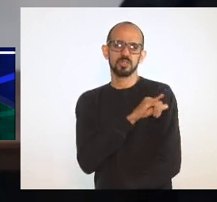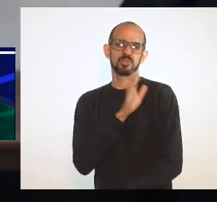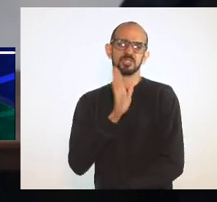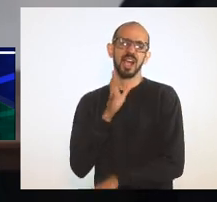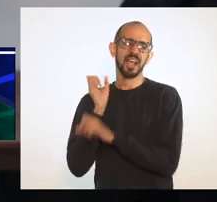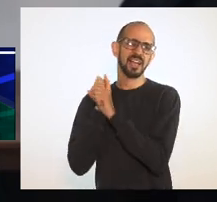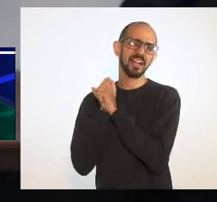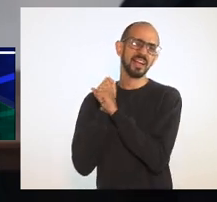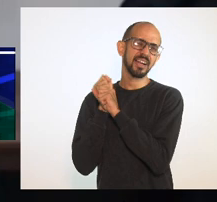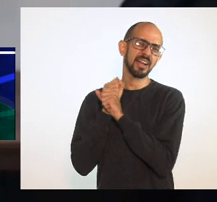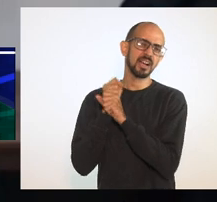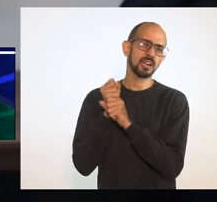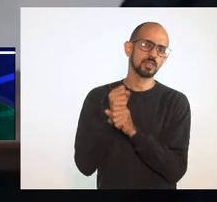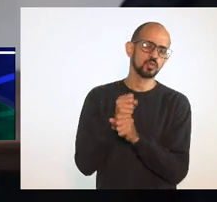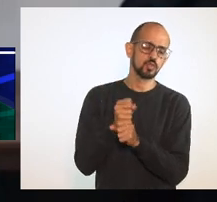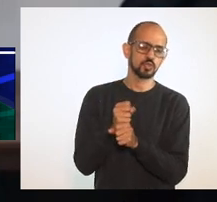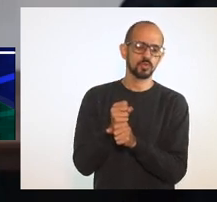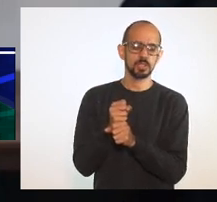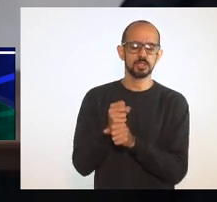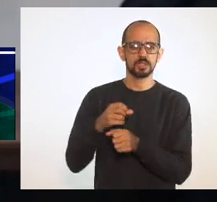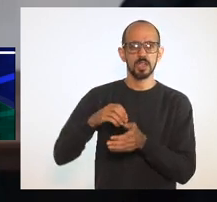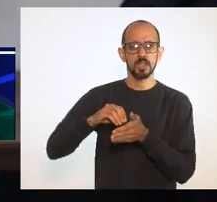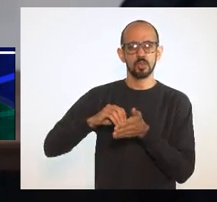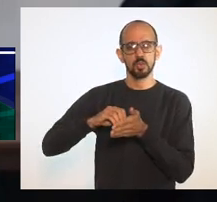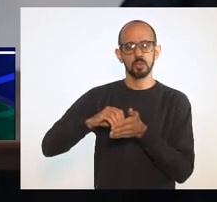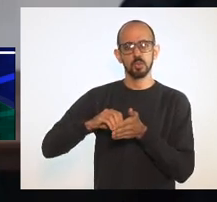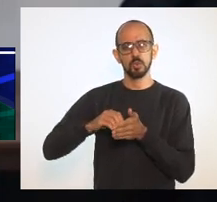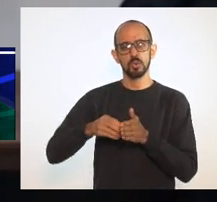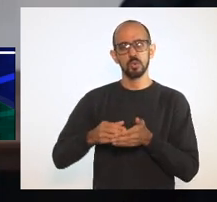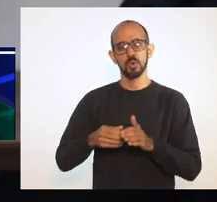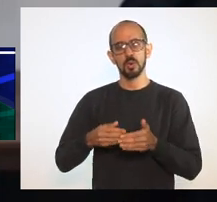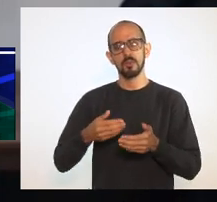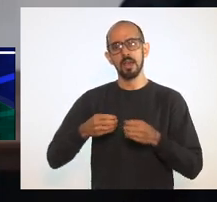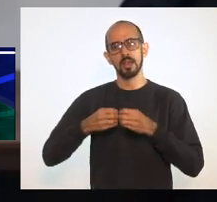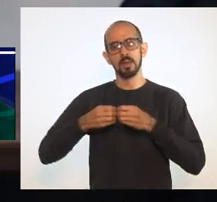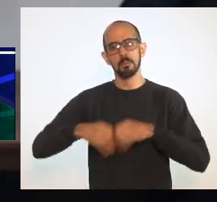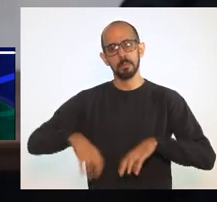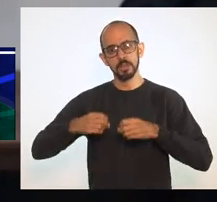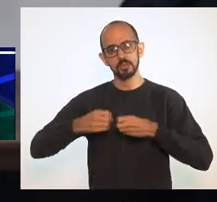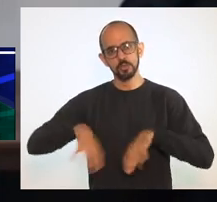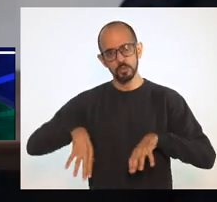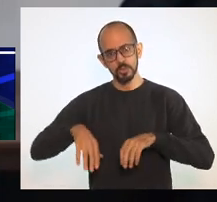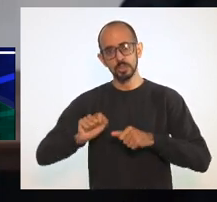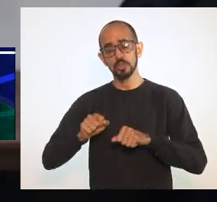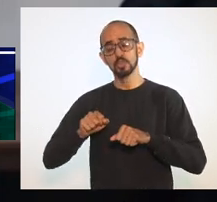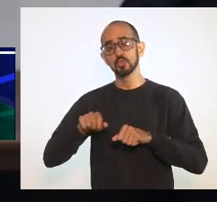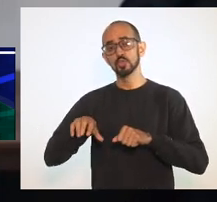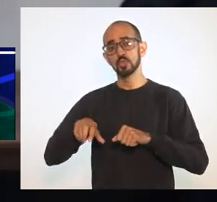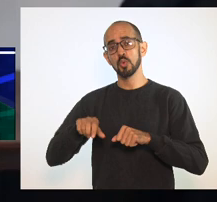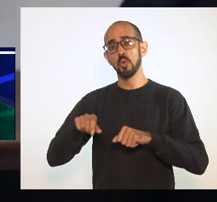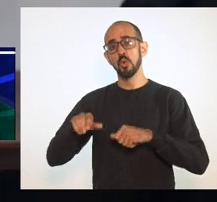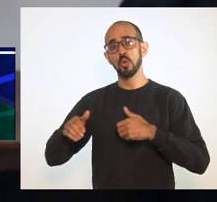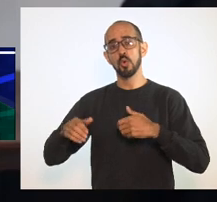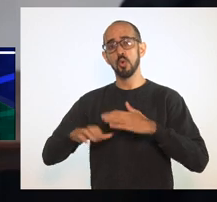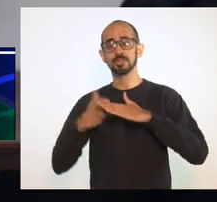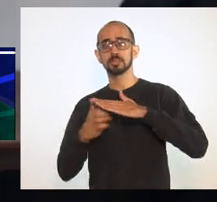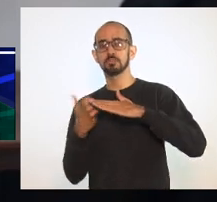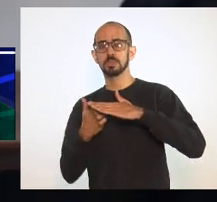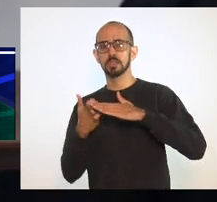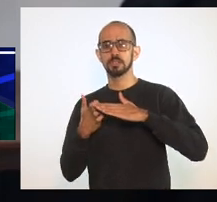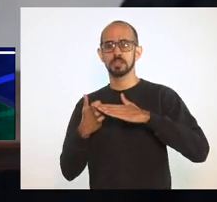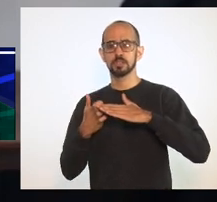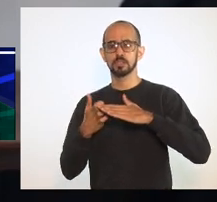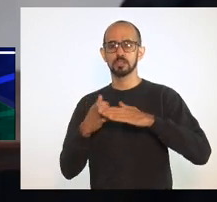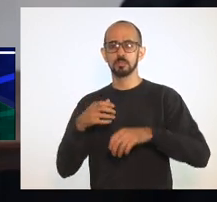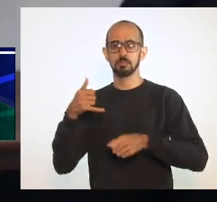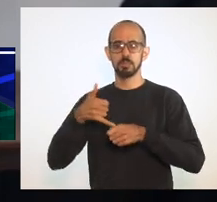sendo vilipendiado na questão da exploração de petróleo. Começa com a